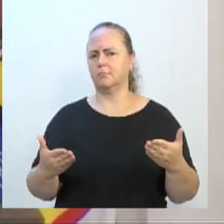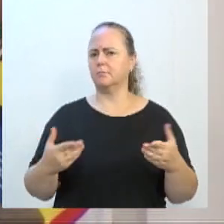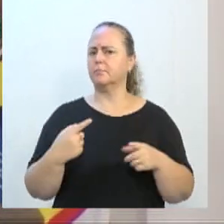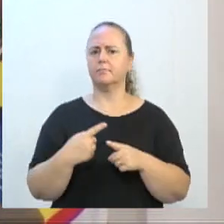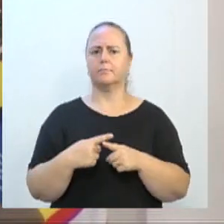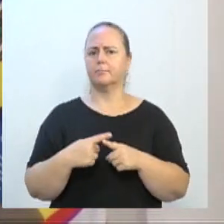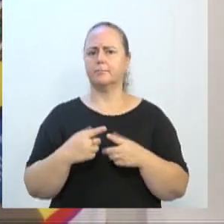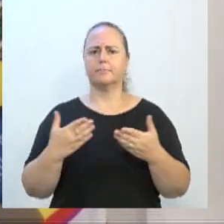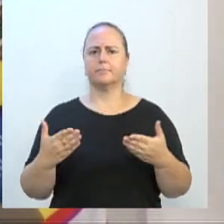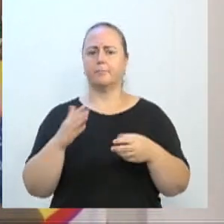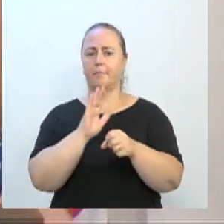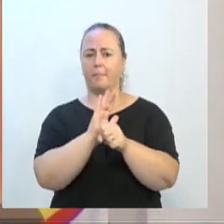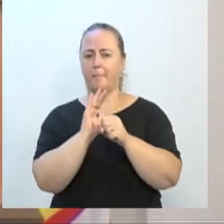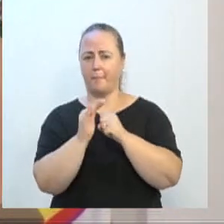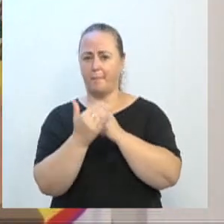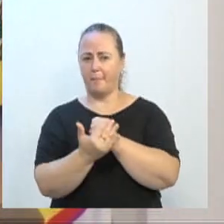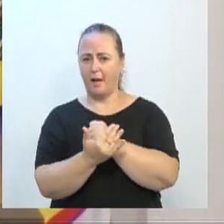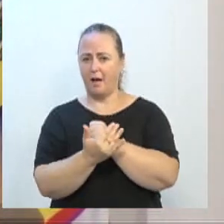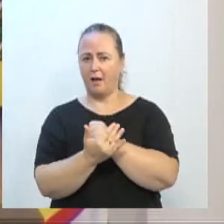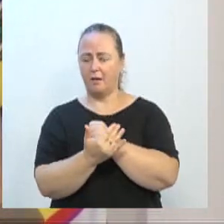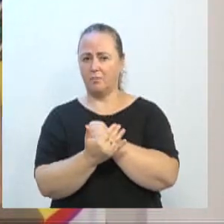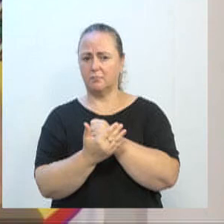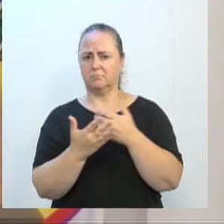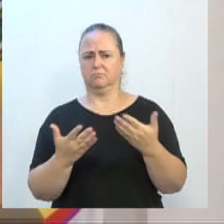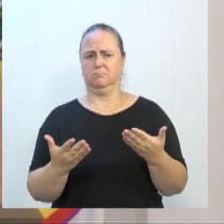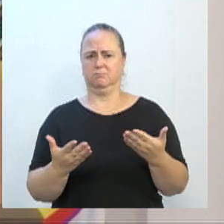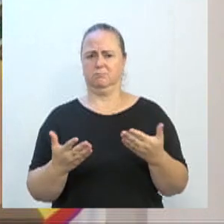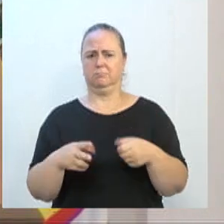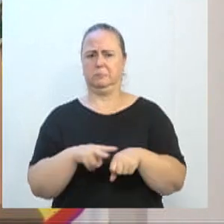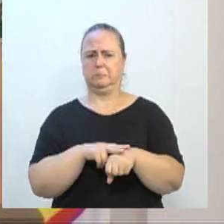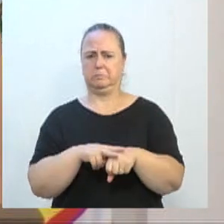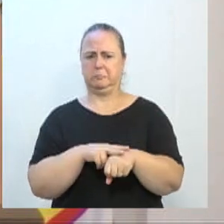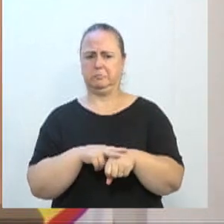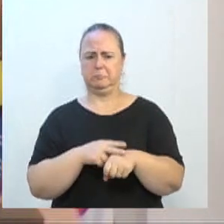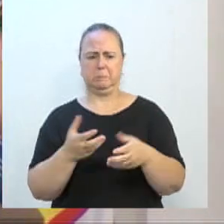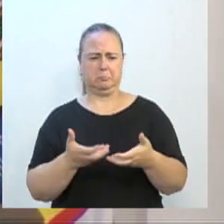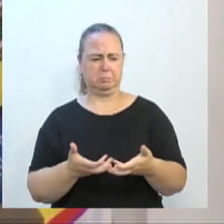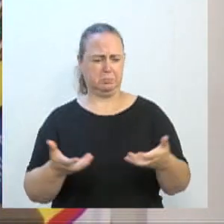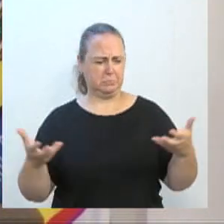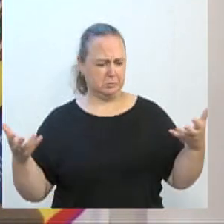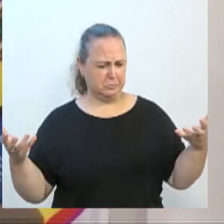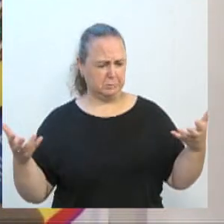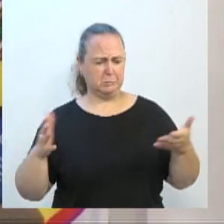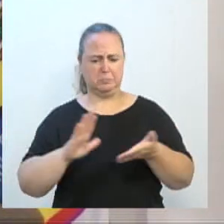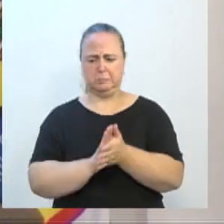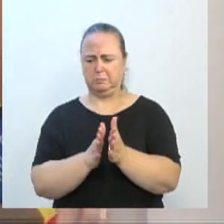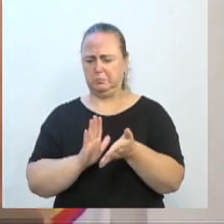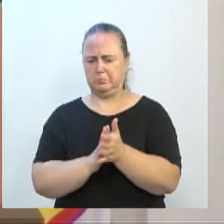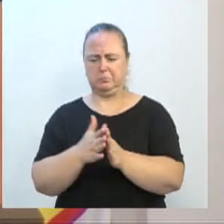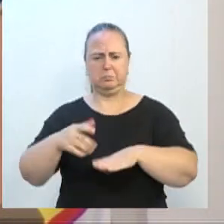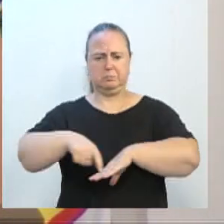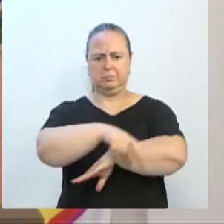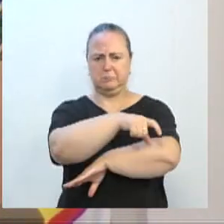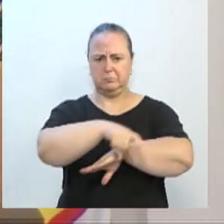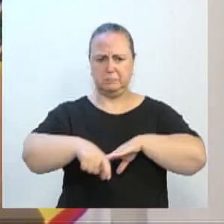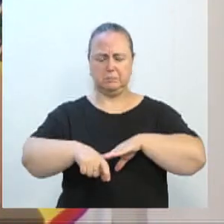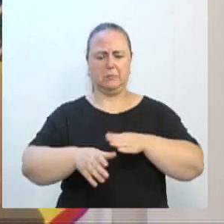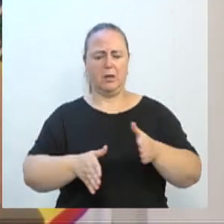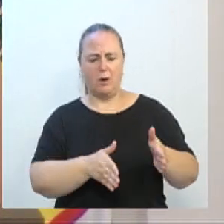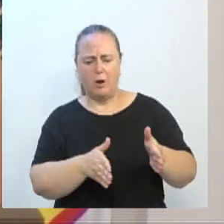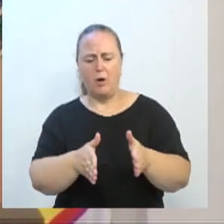os bairros insistem em ficar com tanto capim, tanto abandono, tanta destruição das calçadas, das vias públicas,